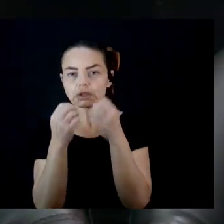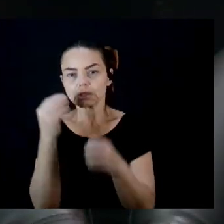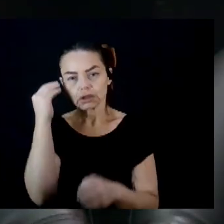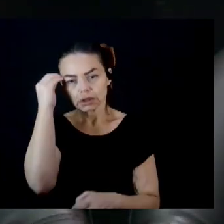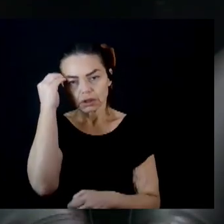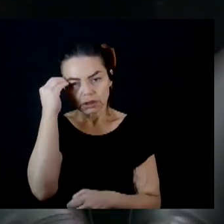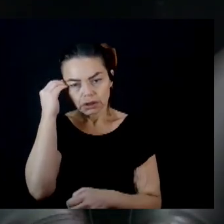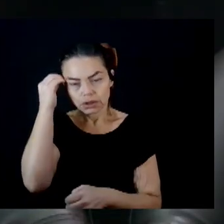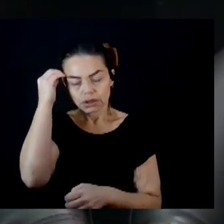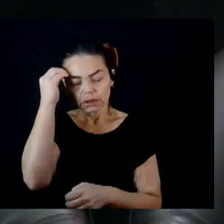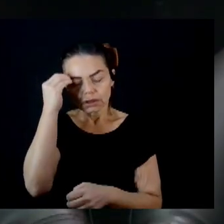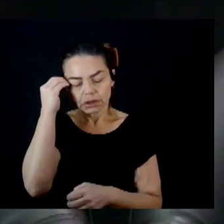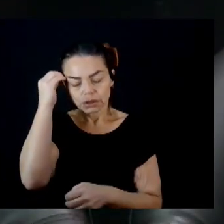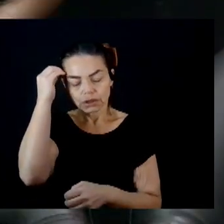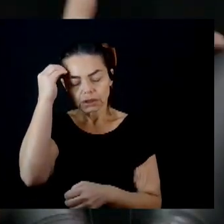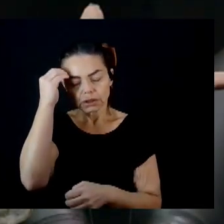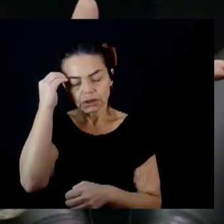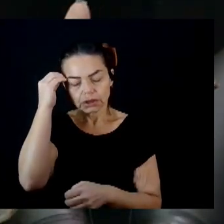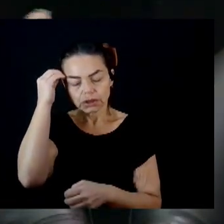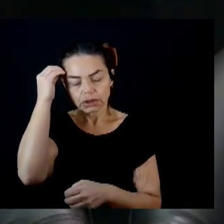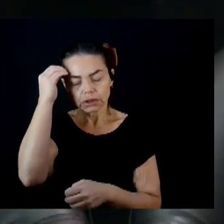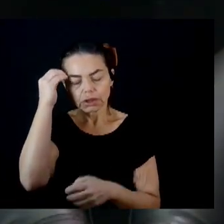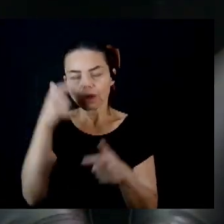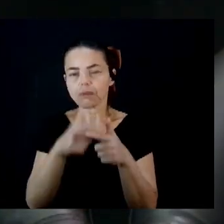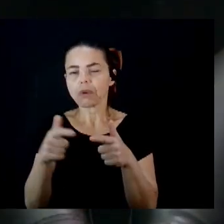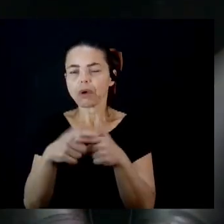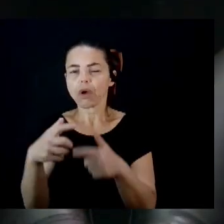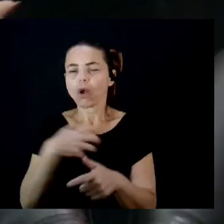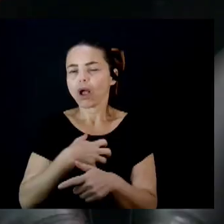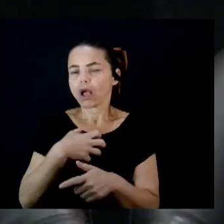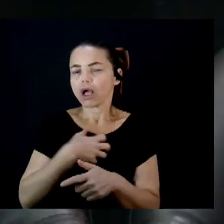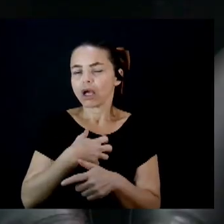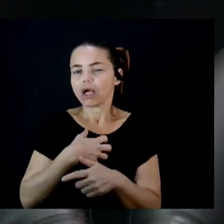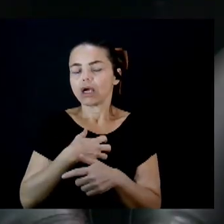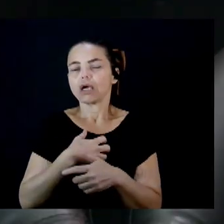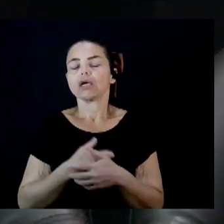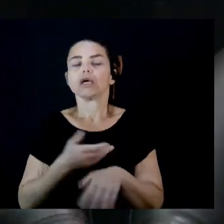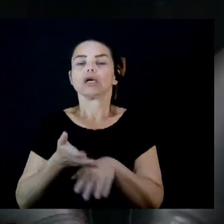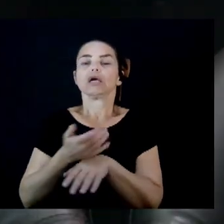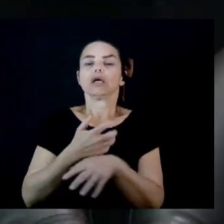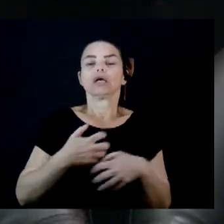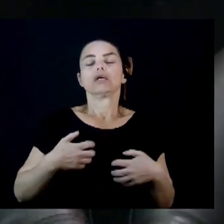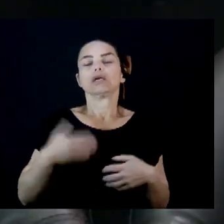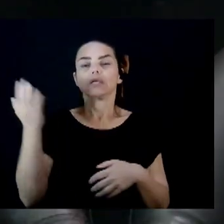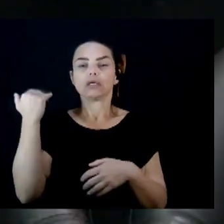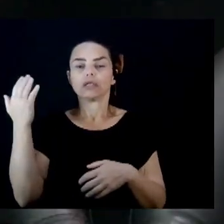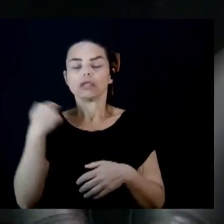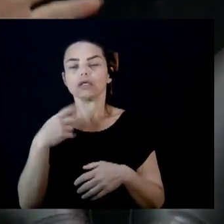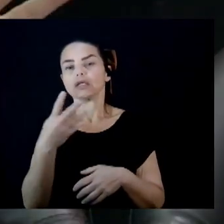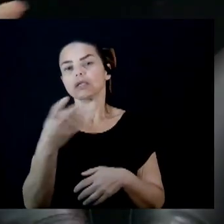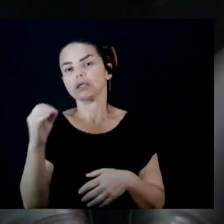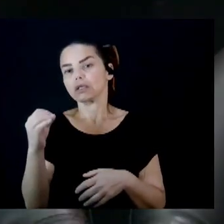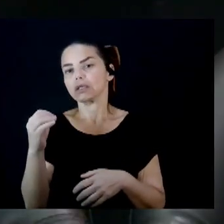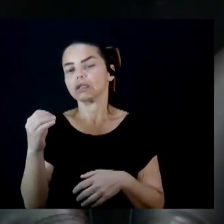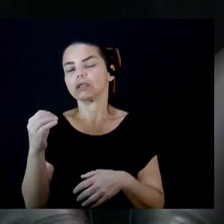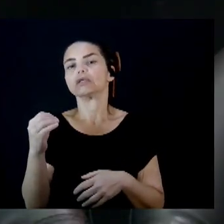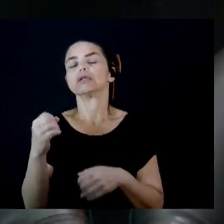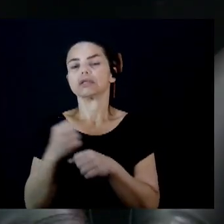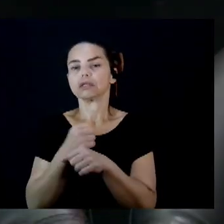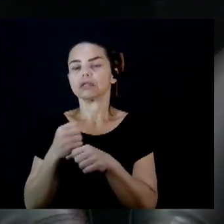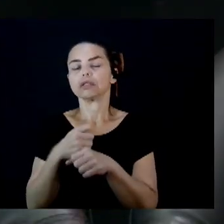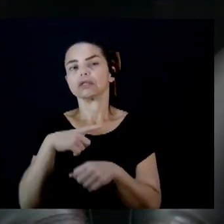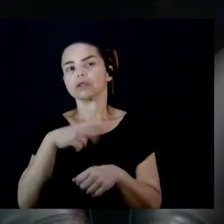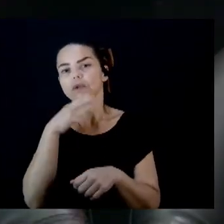mais abala essa mulher de 40 anos. Por quê? Antigamente, a mulher de 40 anos estava tendo neto e já estava lá.